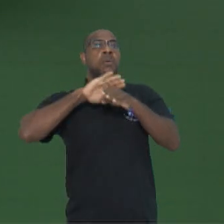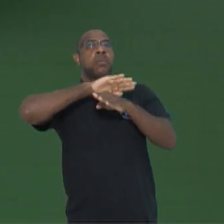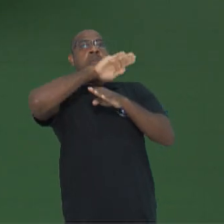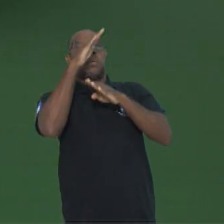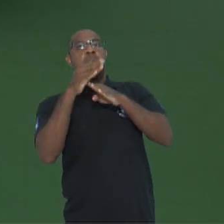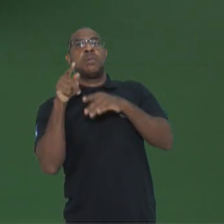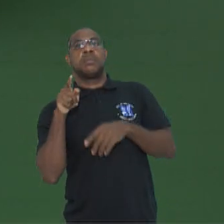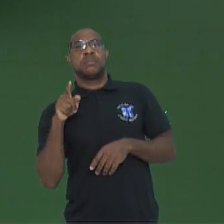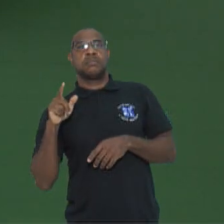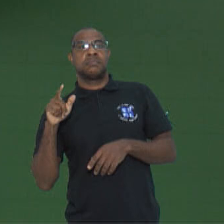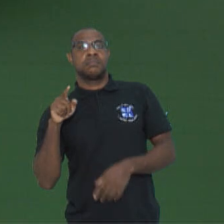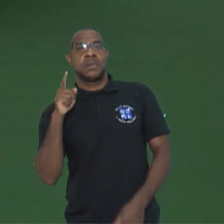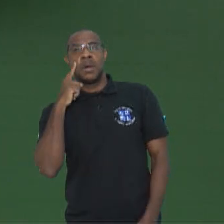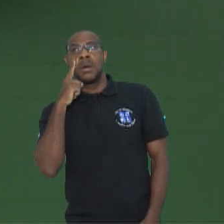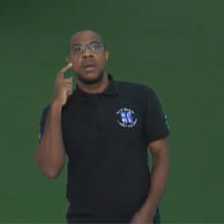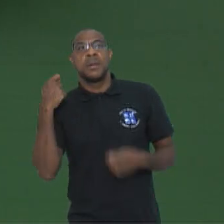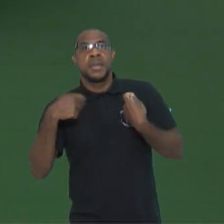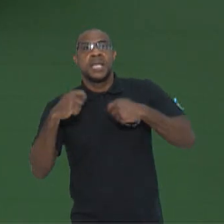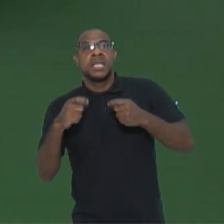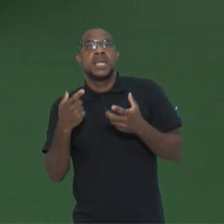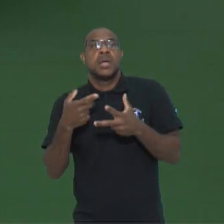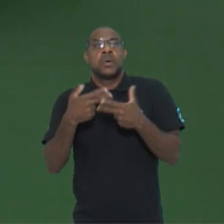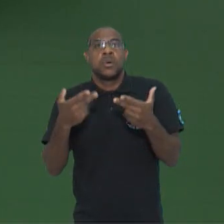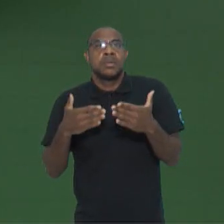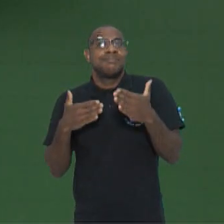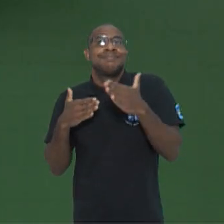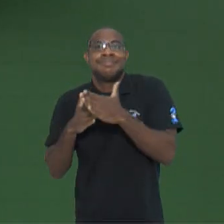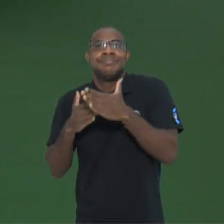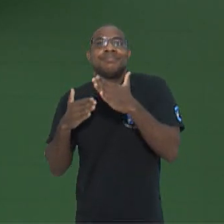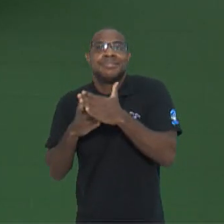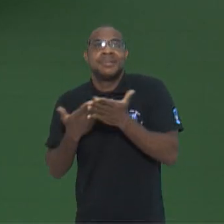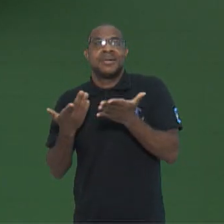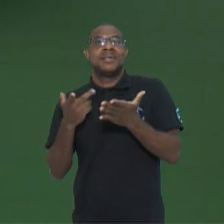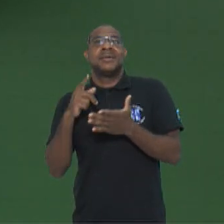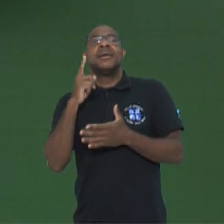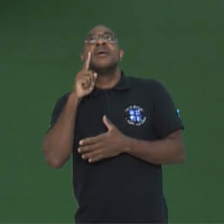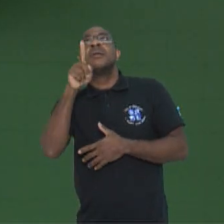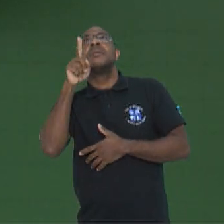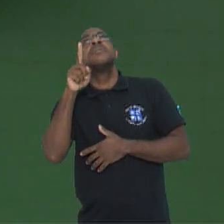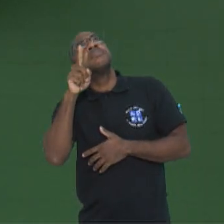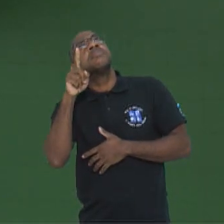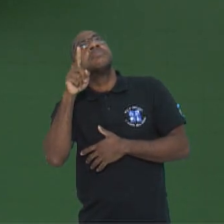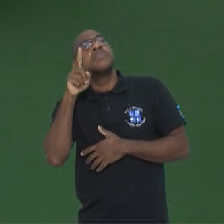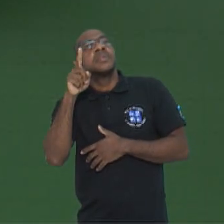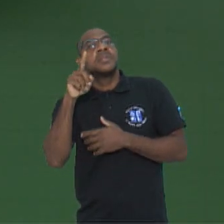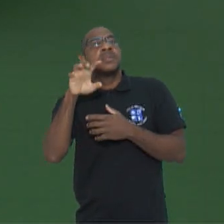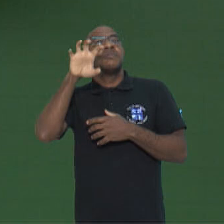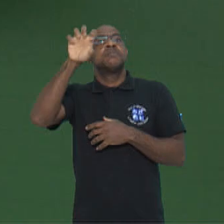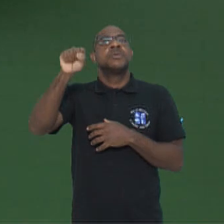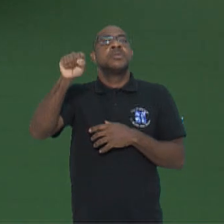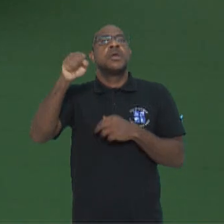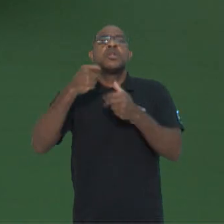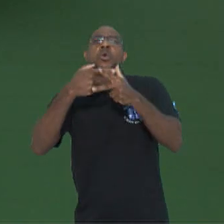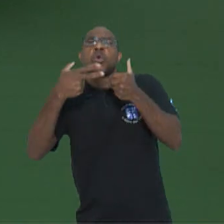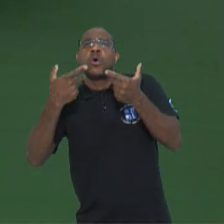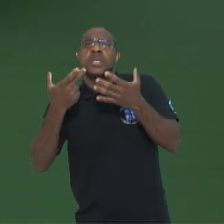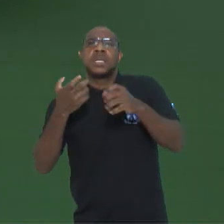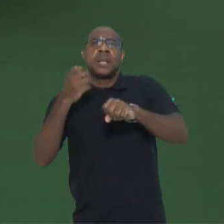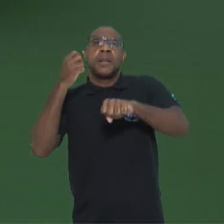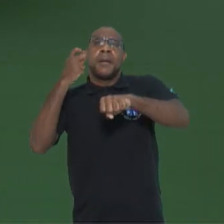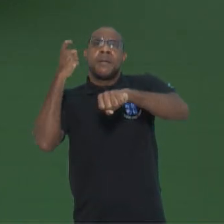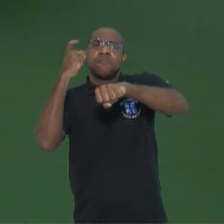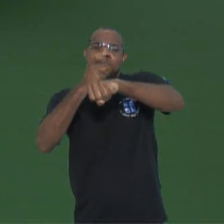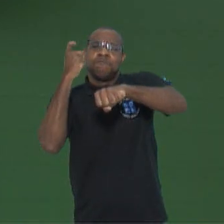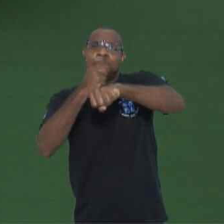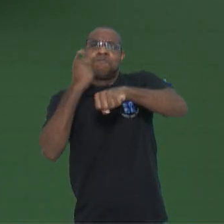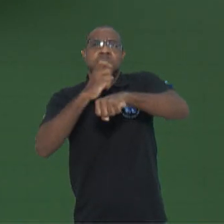caso, ou objetos presos na rocha que auxiliam você a subir essa montanha. Então, sem